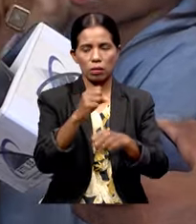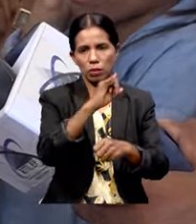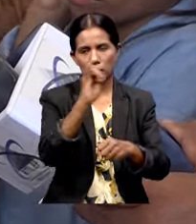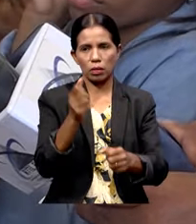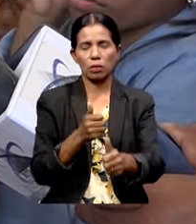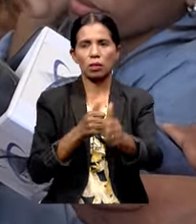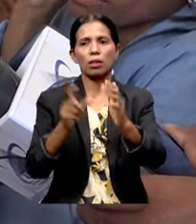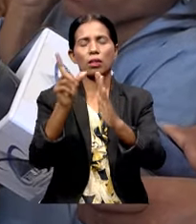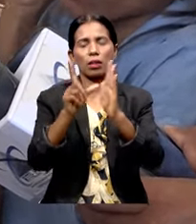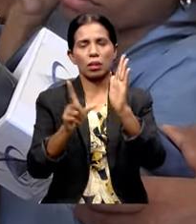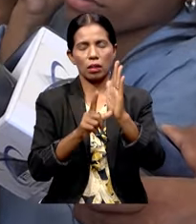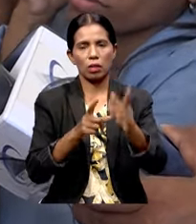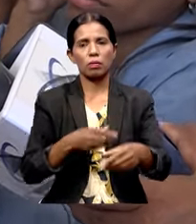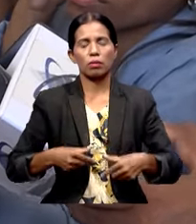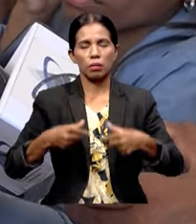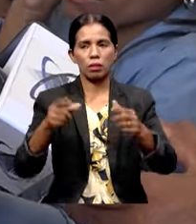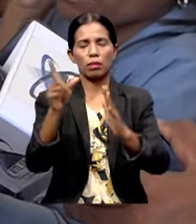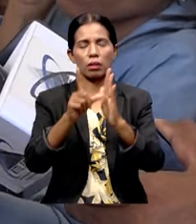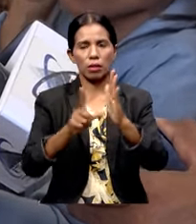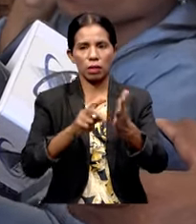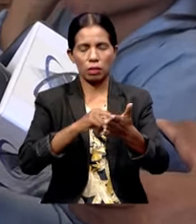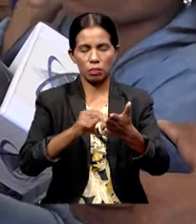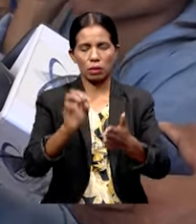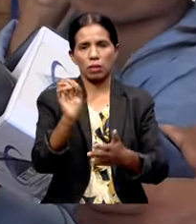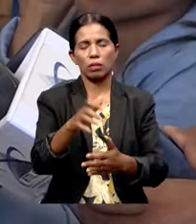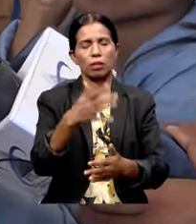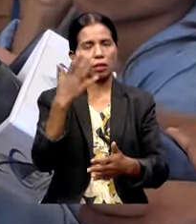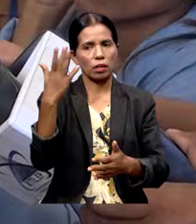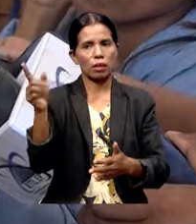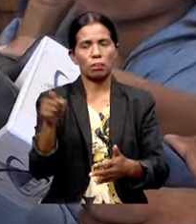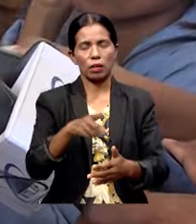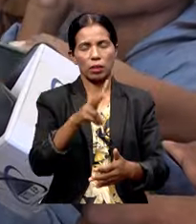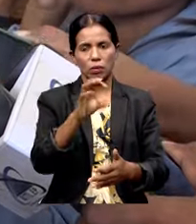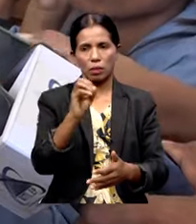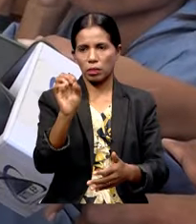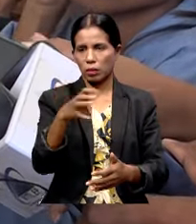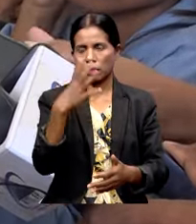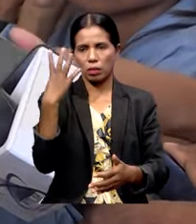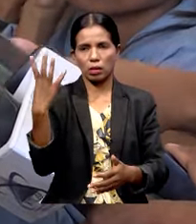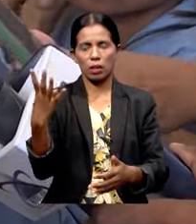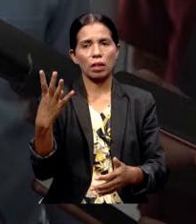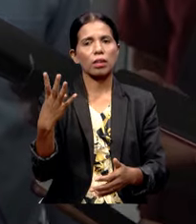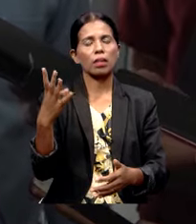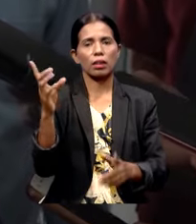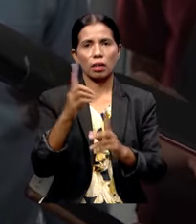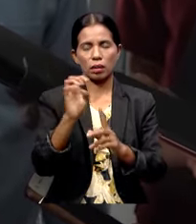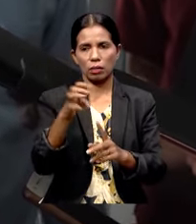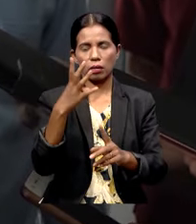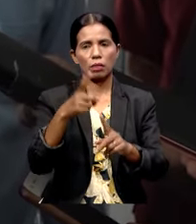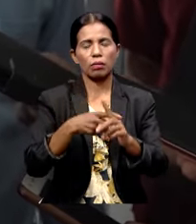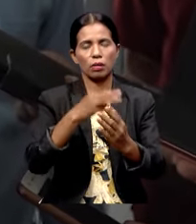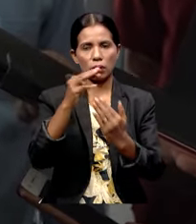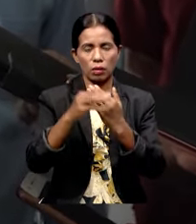fo tuir decreto lei número sanulu resin lima barra rihun rua sanulu resin hat loron sanulu resin hat fulan mayu kona